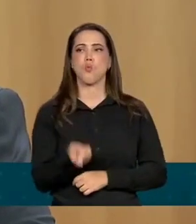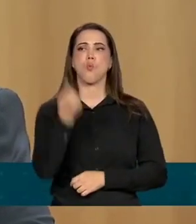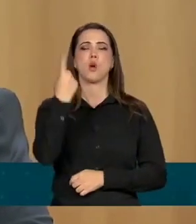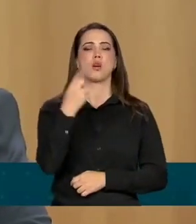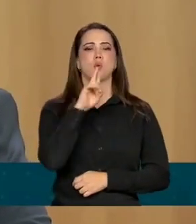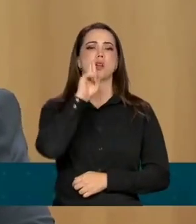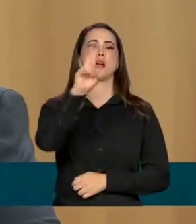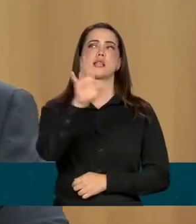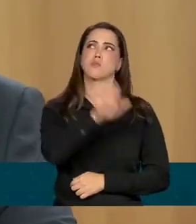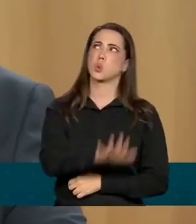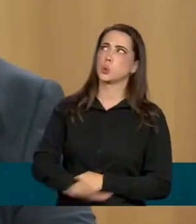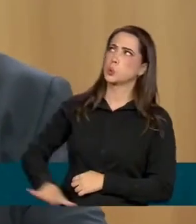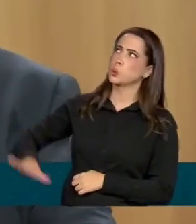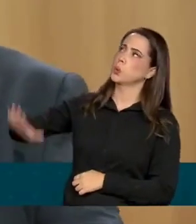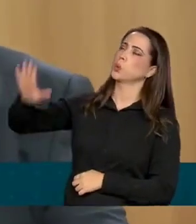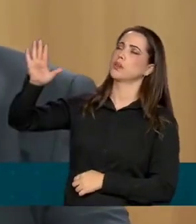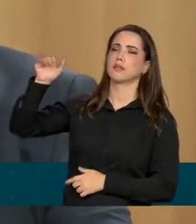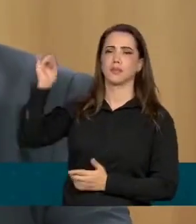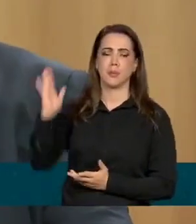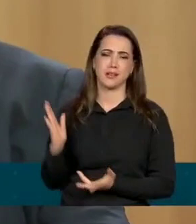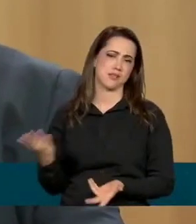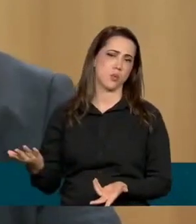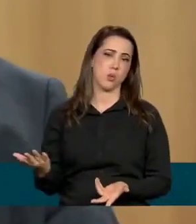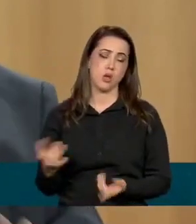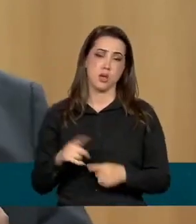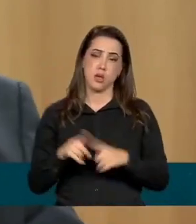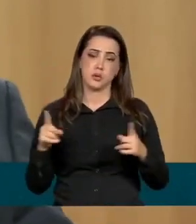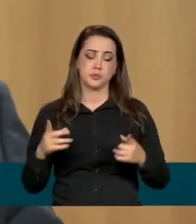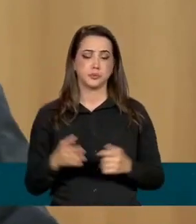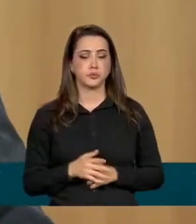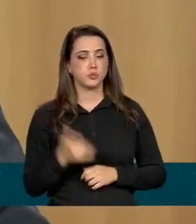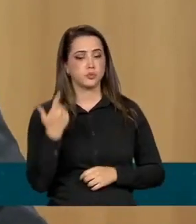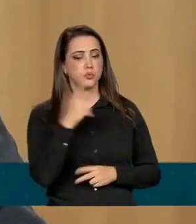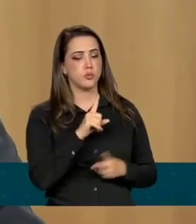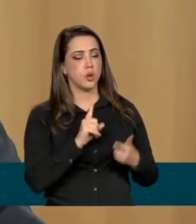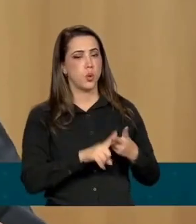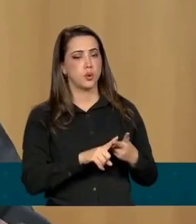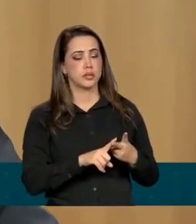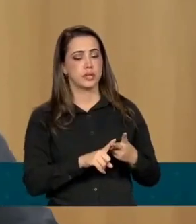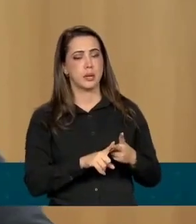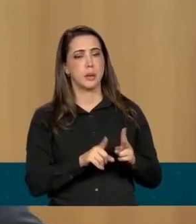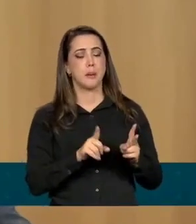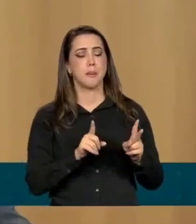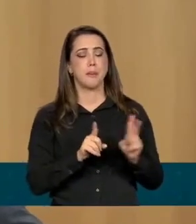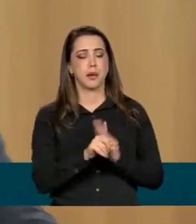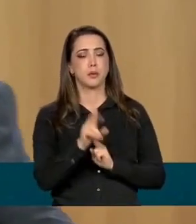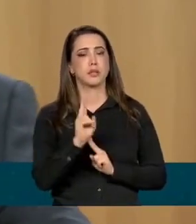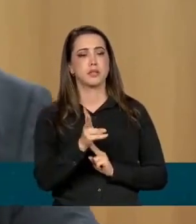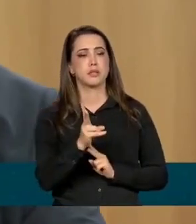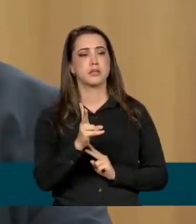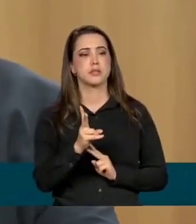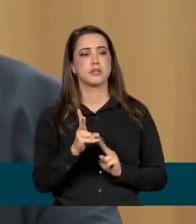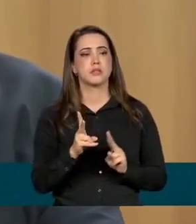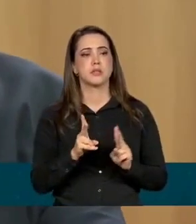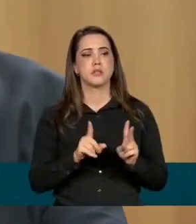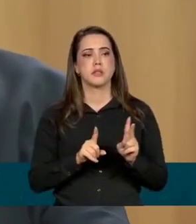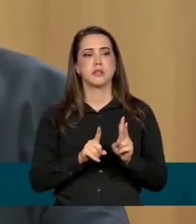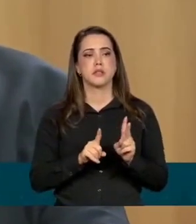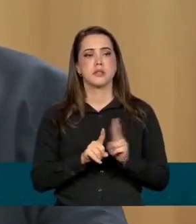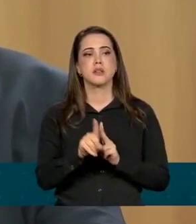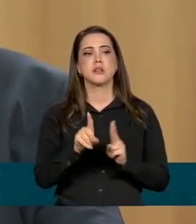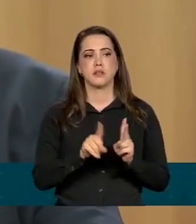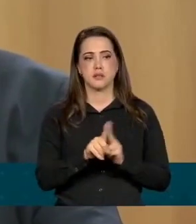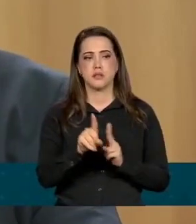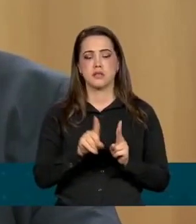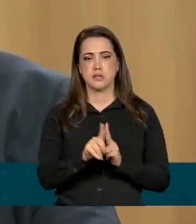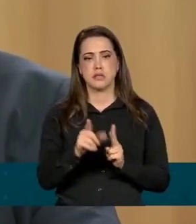em termos nacionais, e exemplifico. Outra pergunta feita com muita frequência é se haverá vigilantes armados